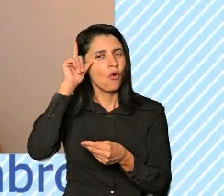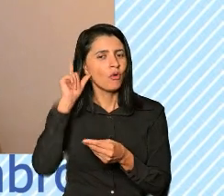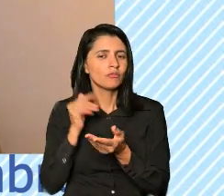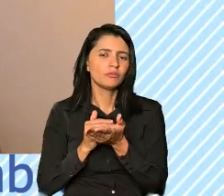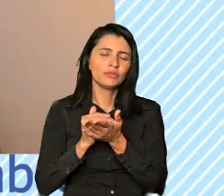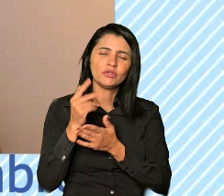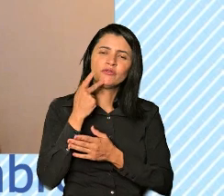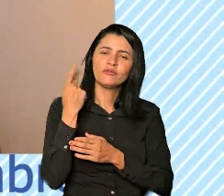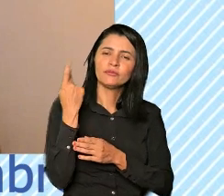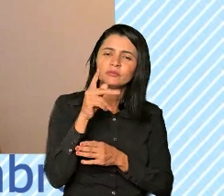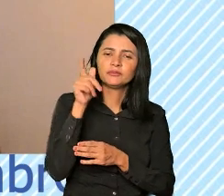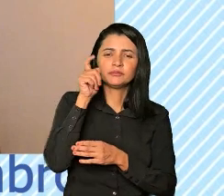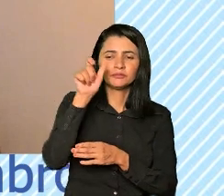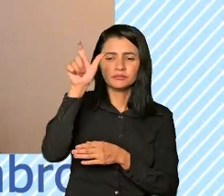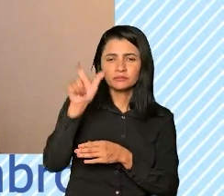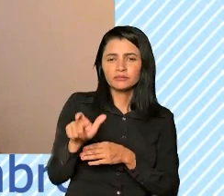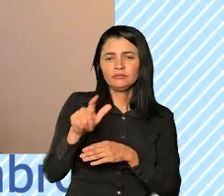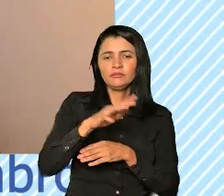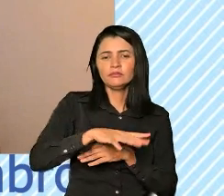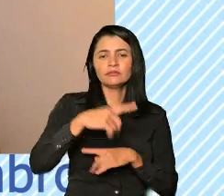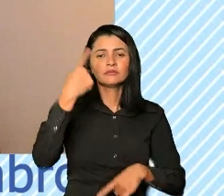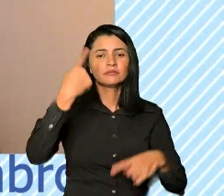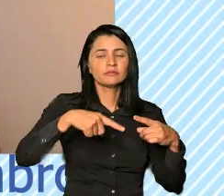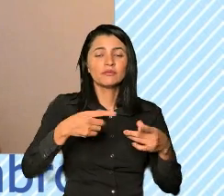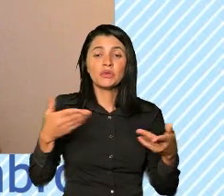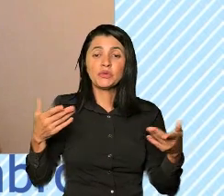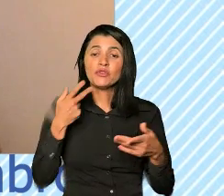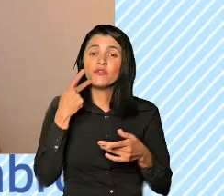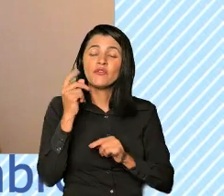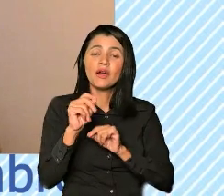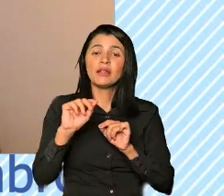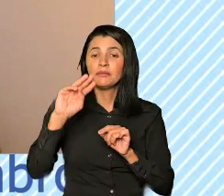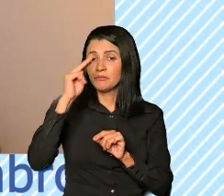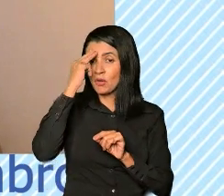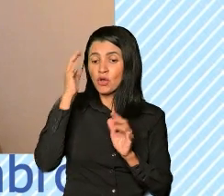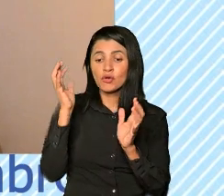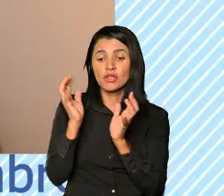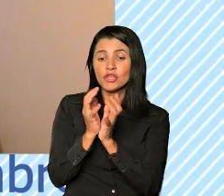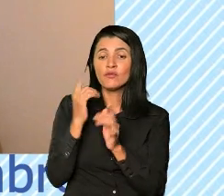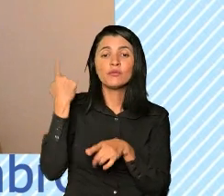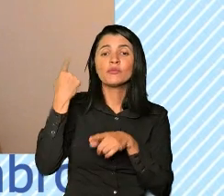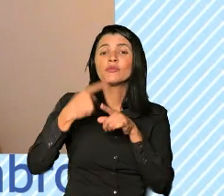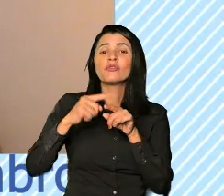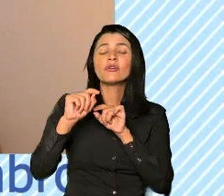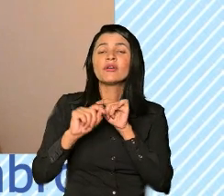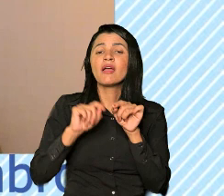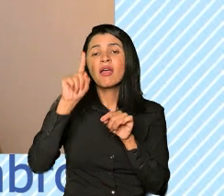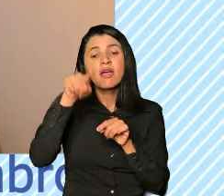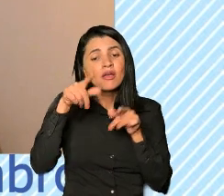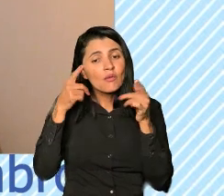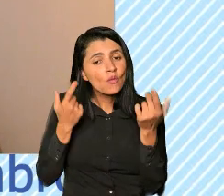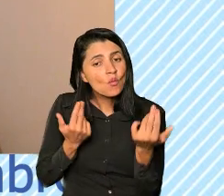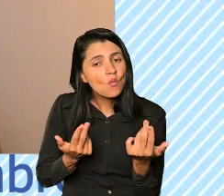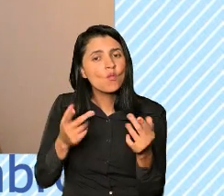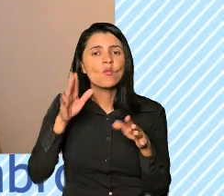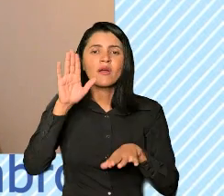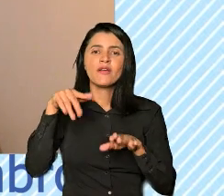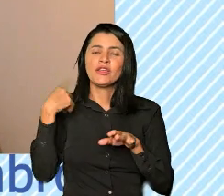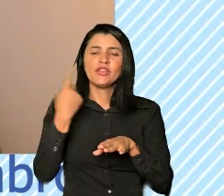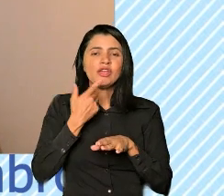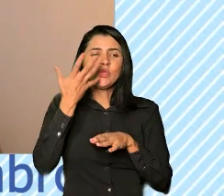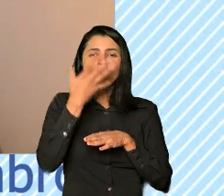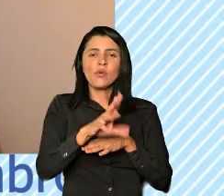falando das mulheres na política, hoje a gente fala exatamente da memória coletiva, porque é isso, talvez a gente não queira